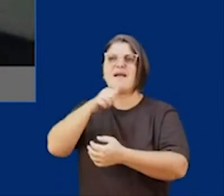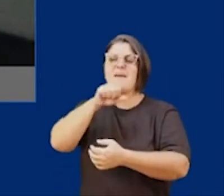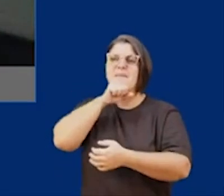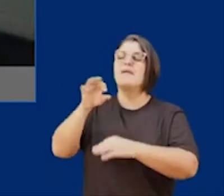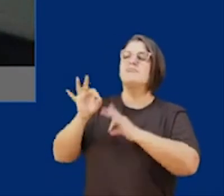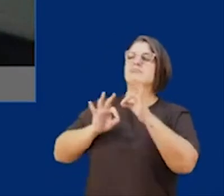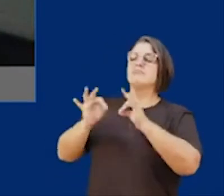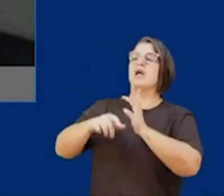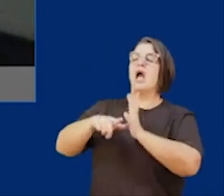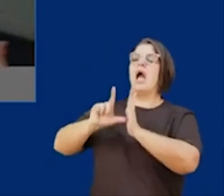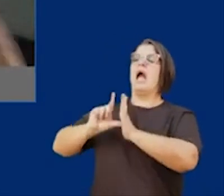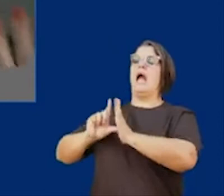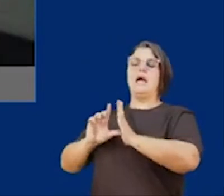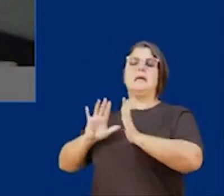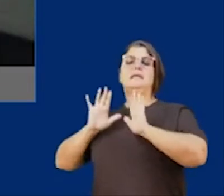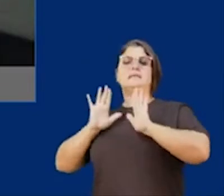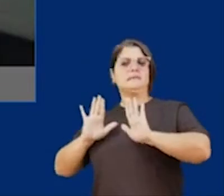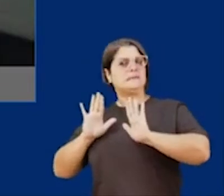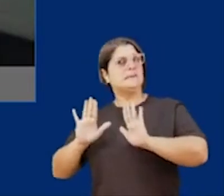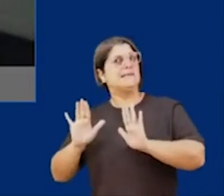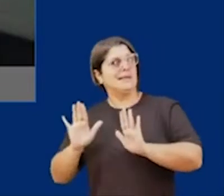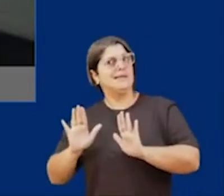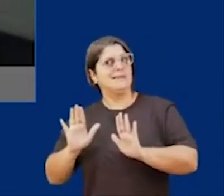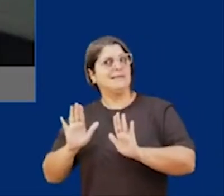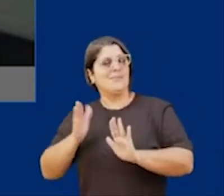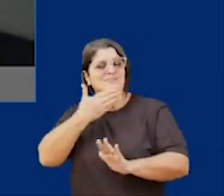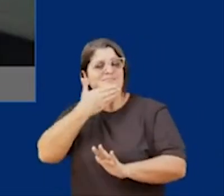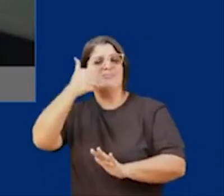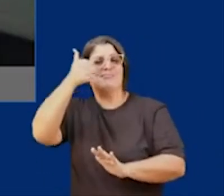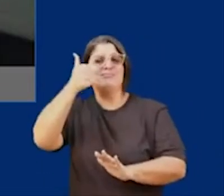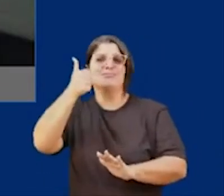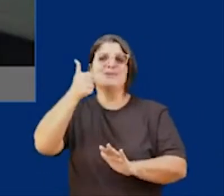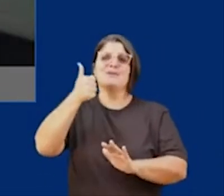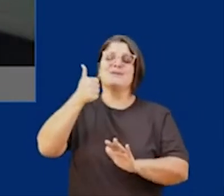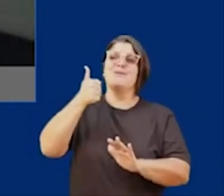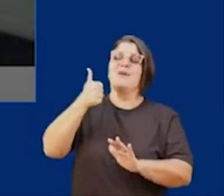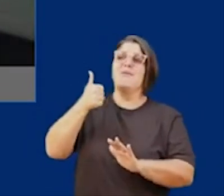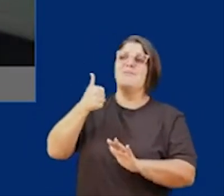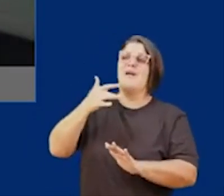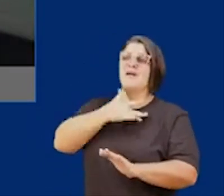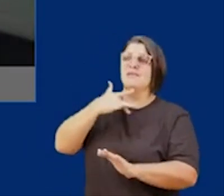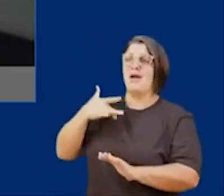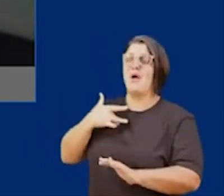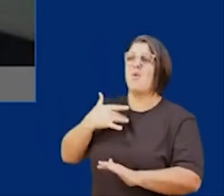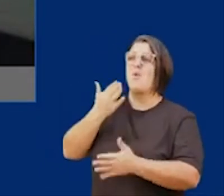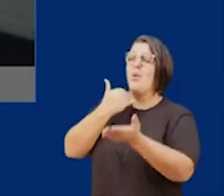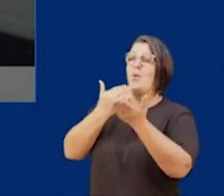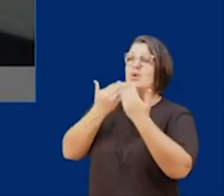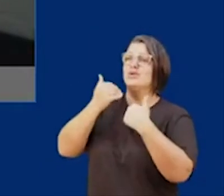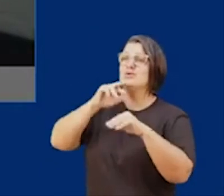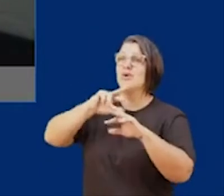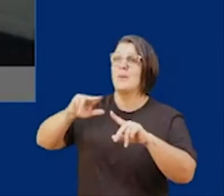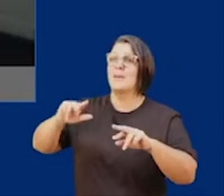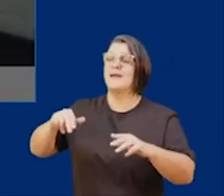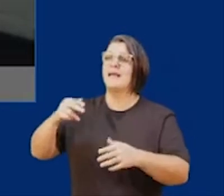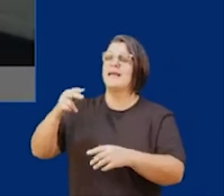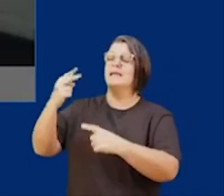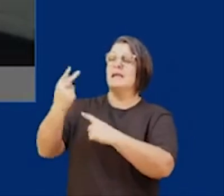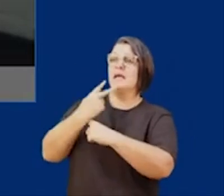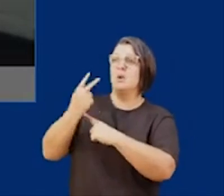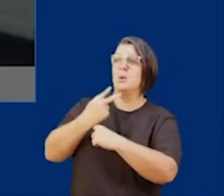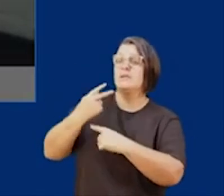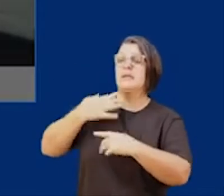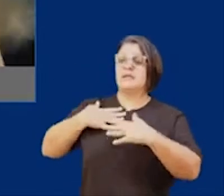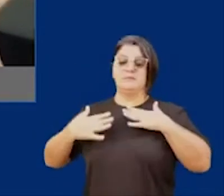antes do bebê nascer, ainda é um plus, né, que tem para investir nessa questão da saúde, da alimentação, da questão física dessa